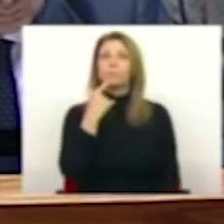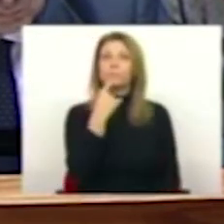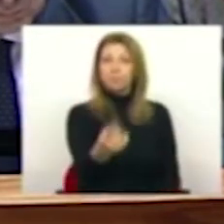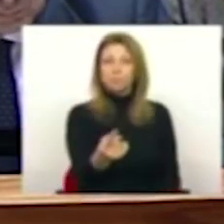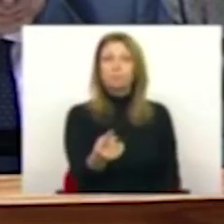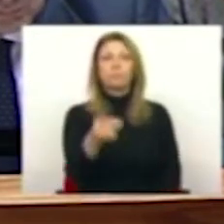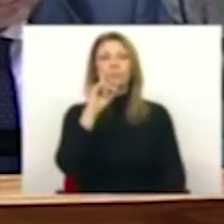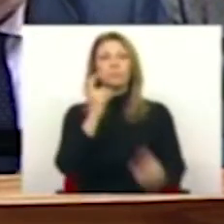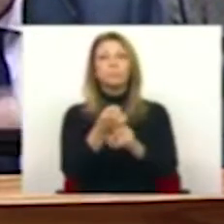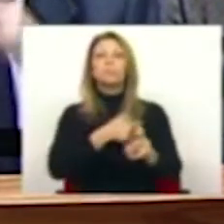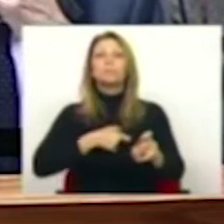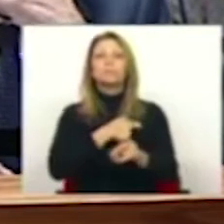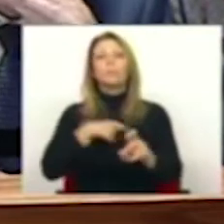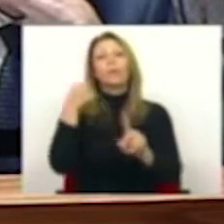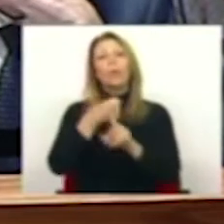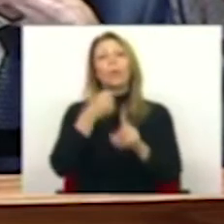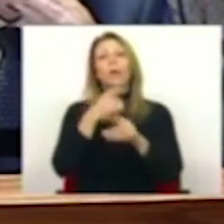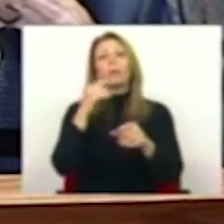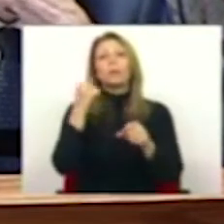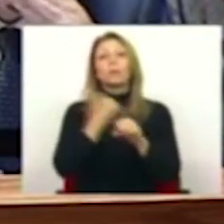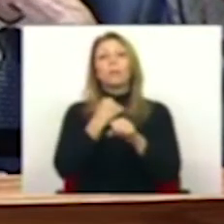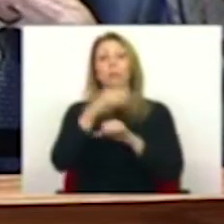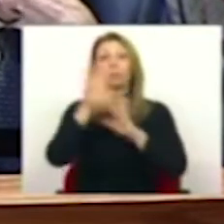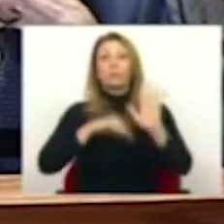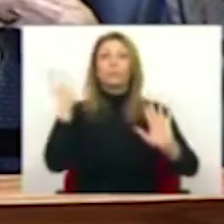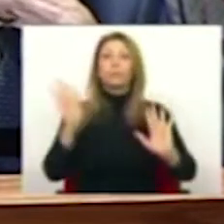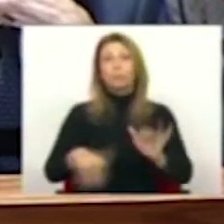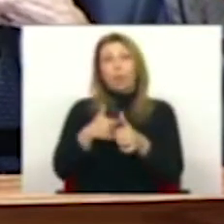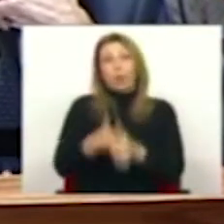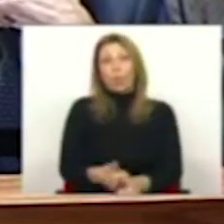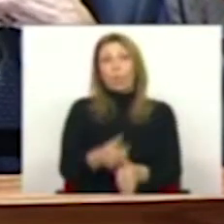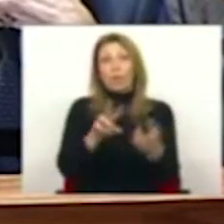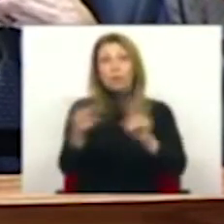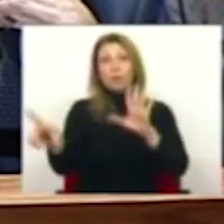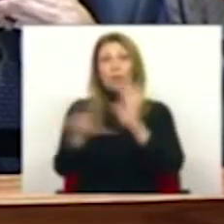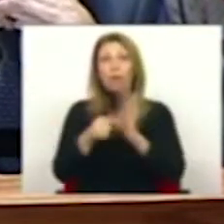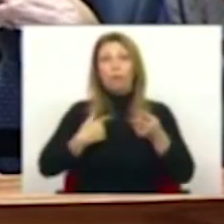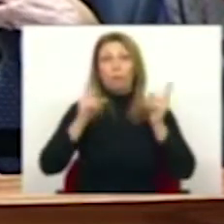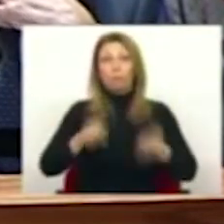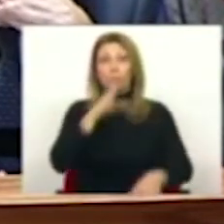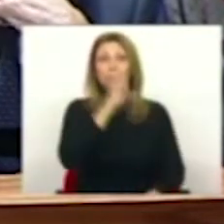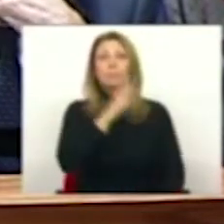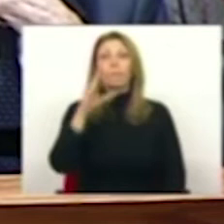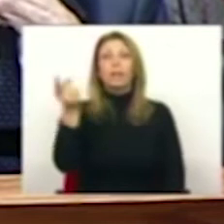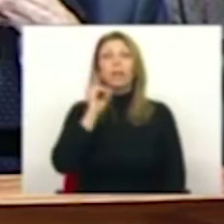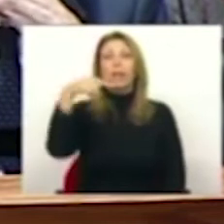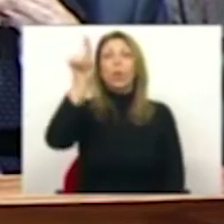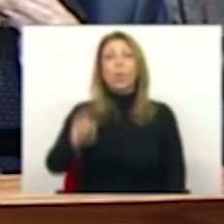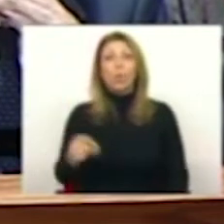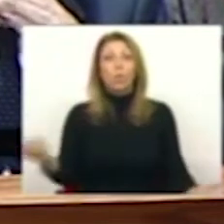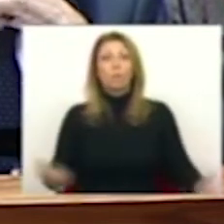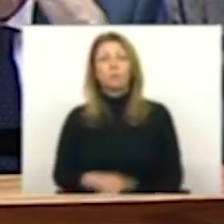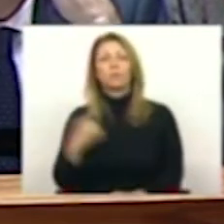fiscalização do combate à precariedade para acompanhar a alteração legislativa que entrou em vigor no dia 1. Ora, porque nós